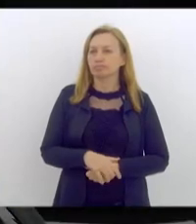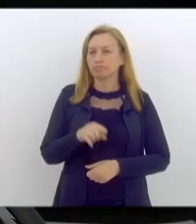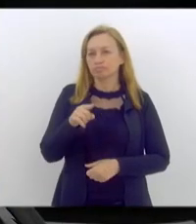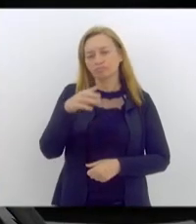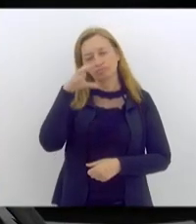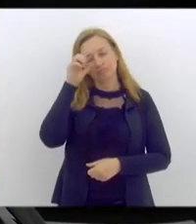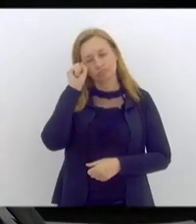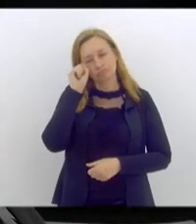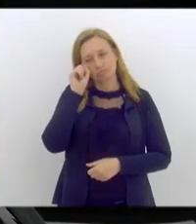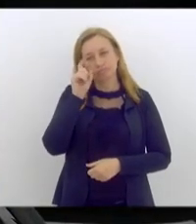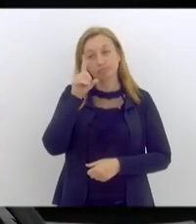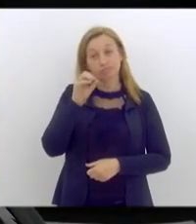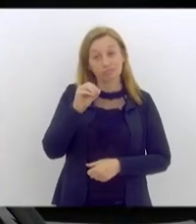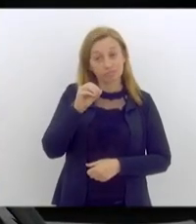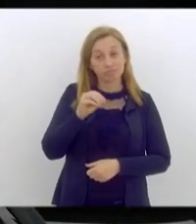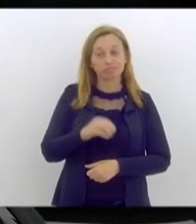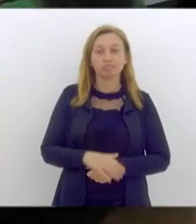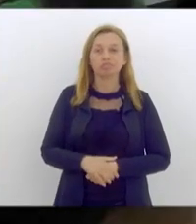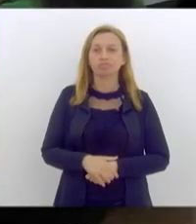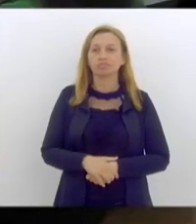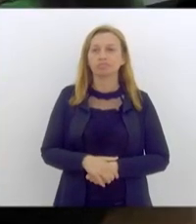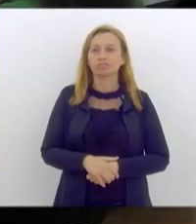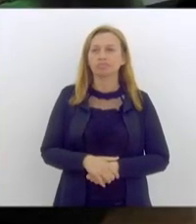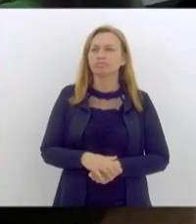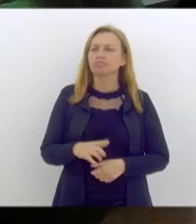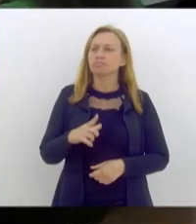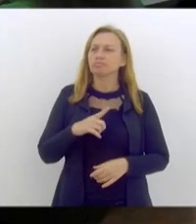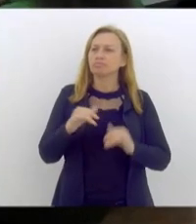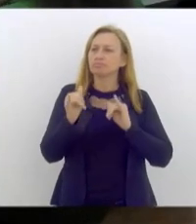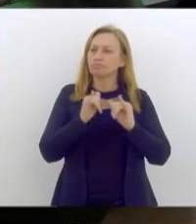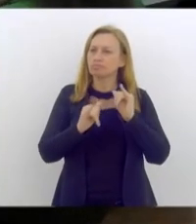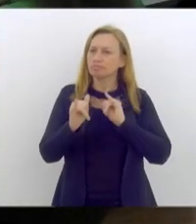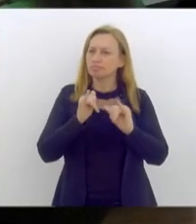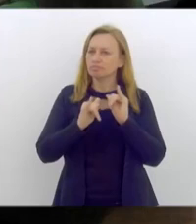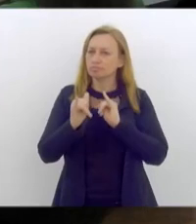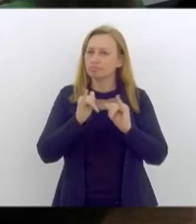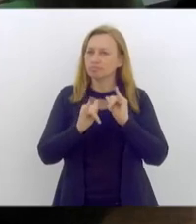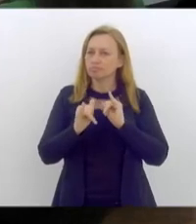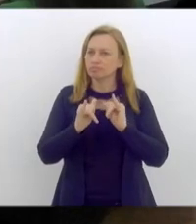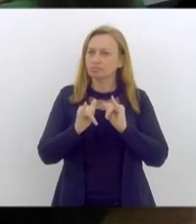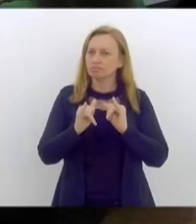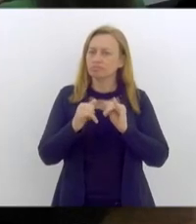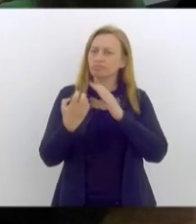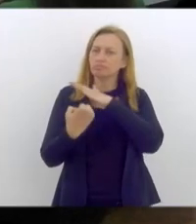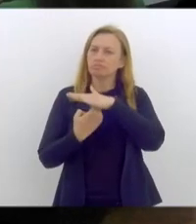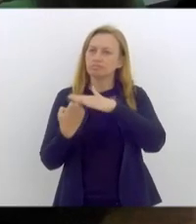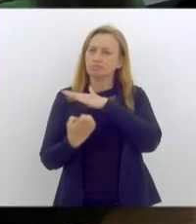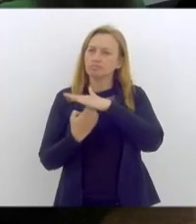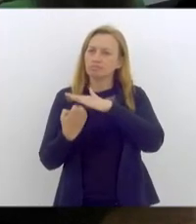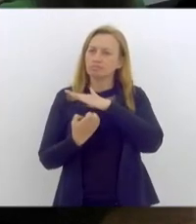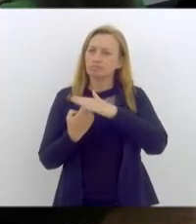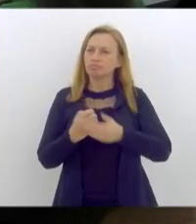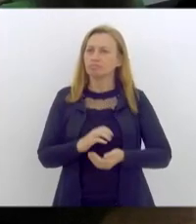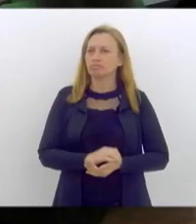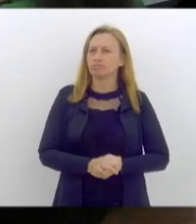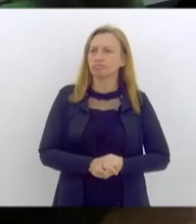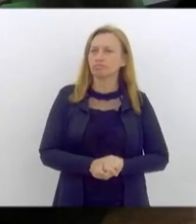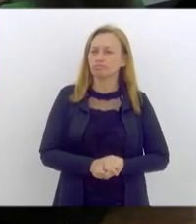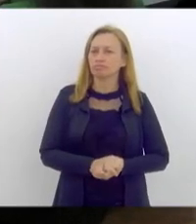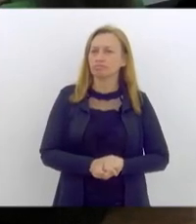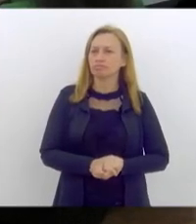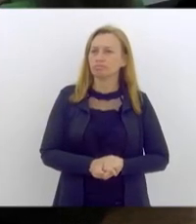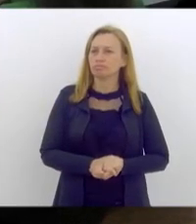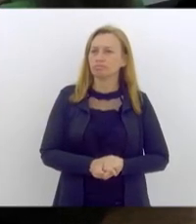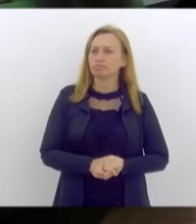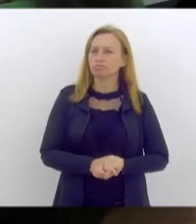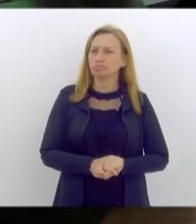era muito cedo e viu a matéria de uma empresa é